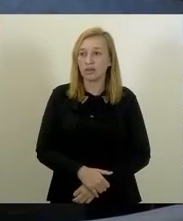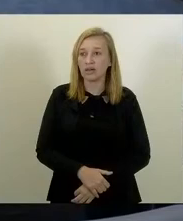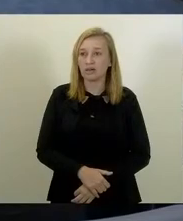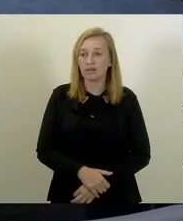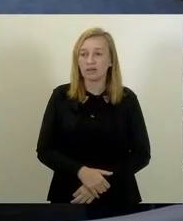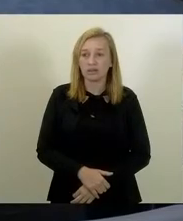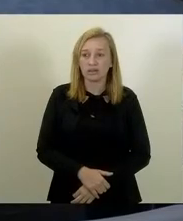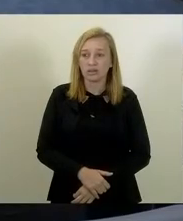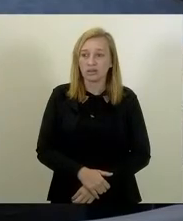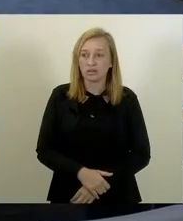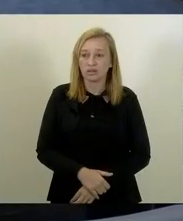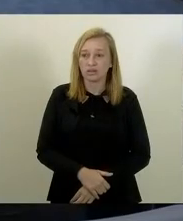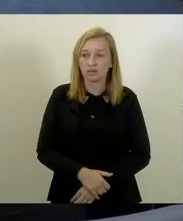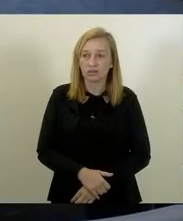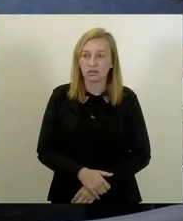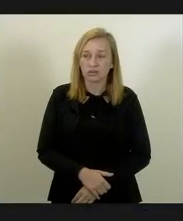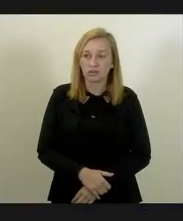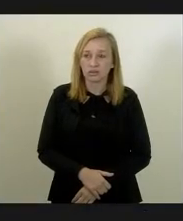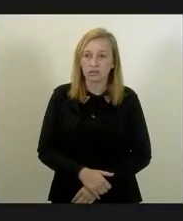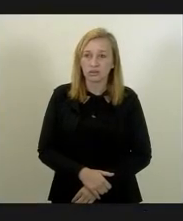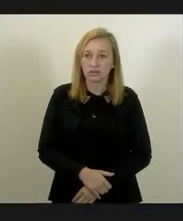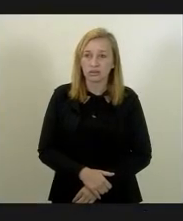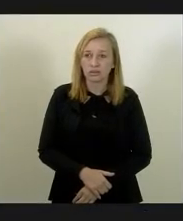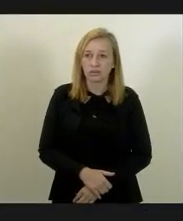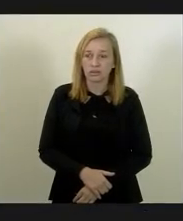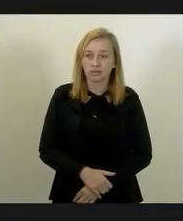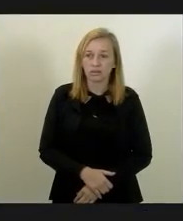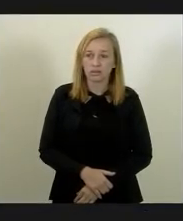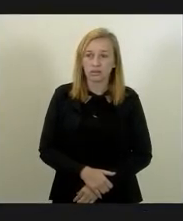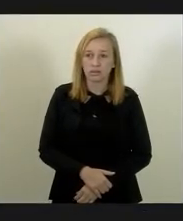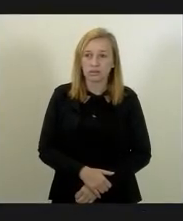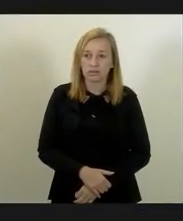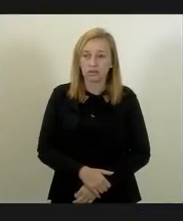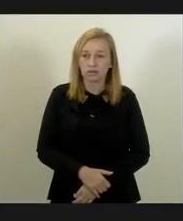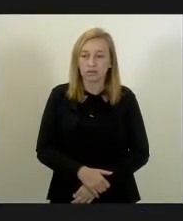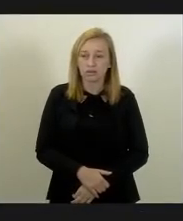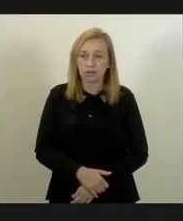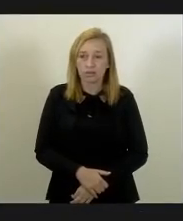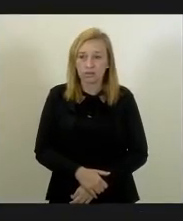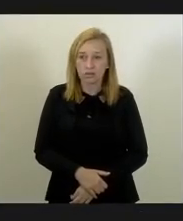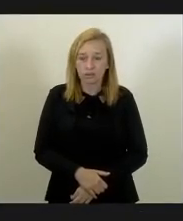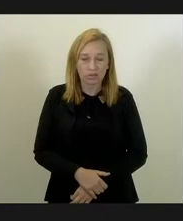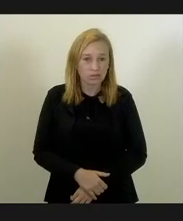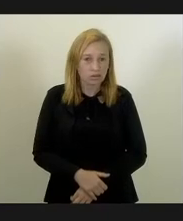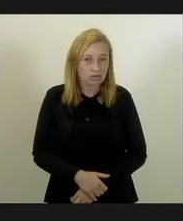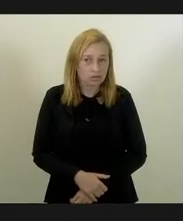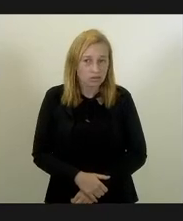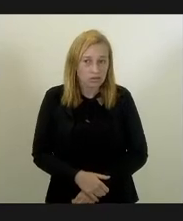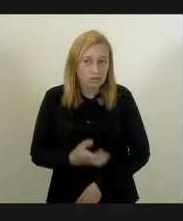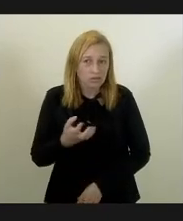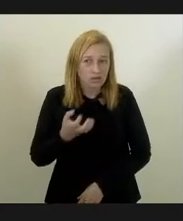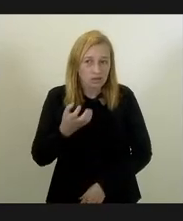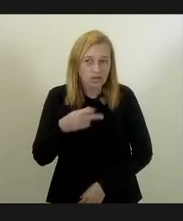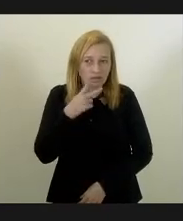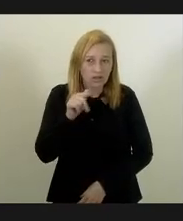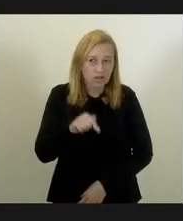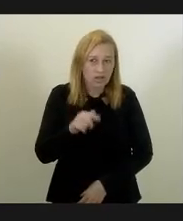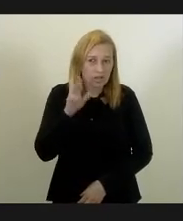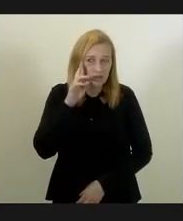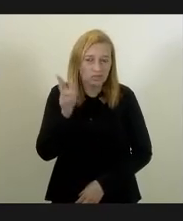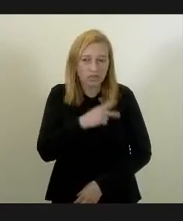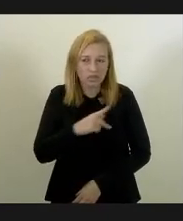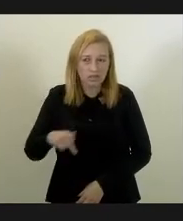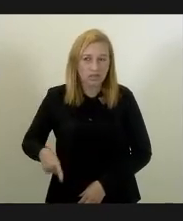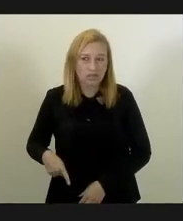Obrigada, presidente. Obrigada, presidente. Eu queria trazer aqui, presidente,